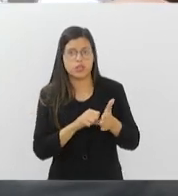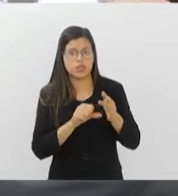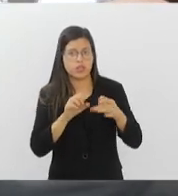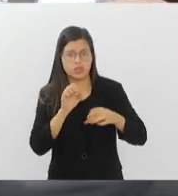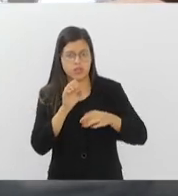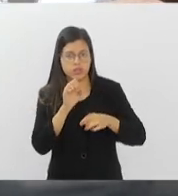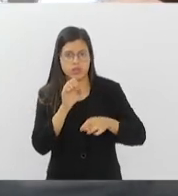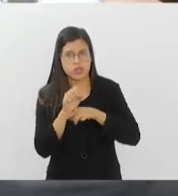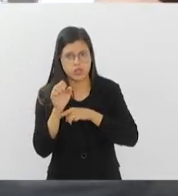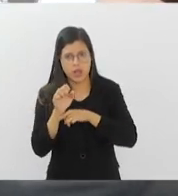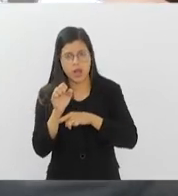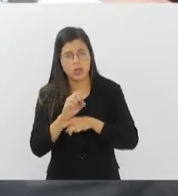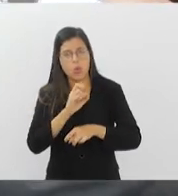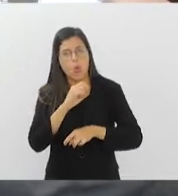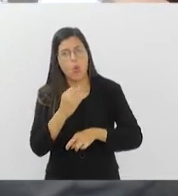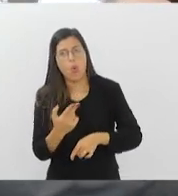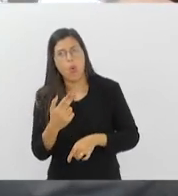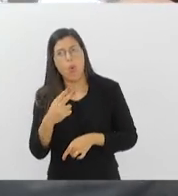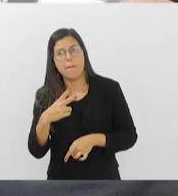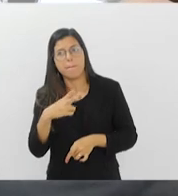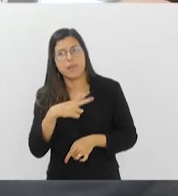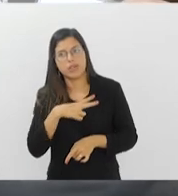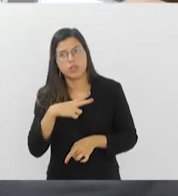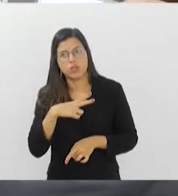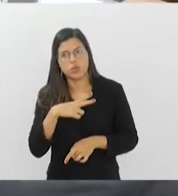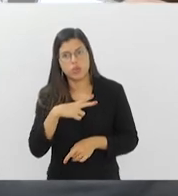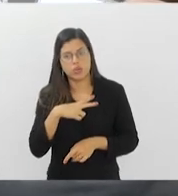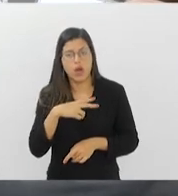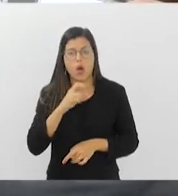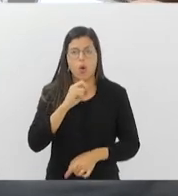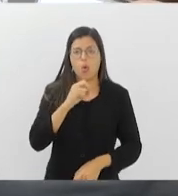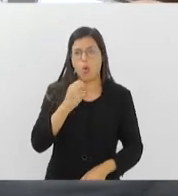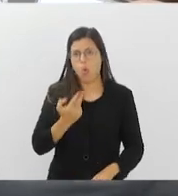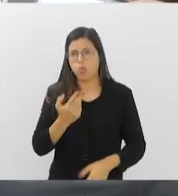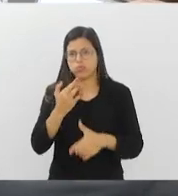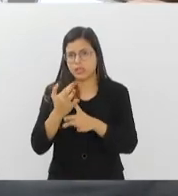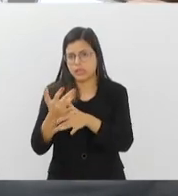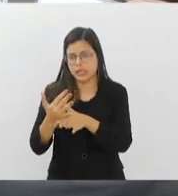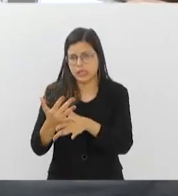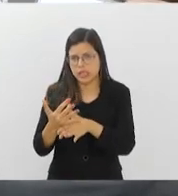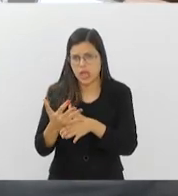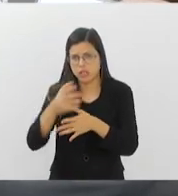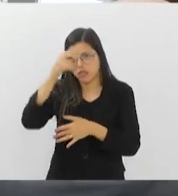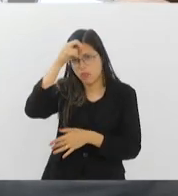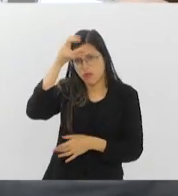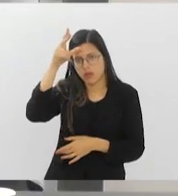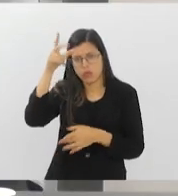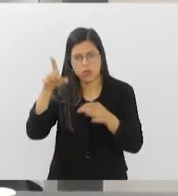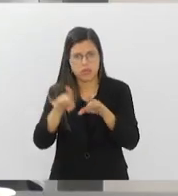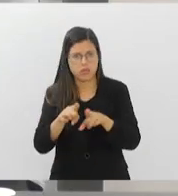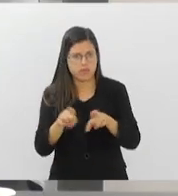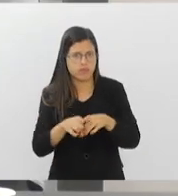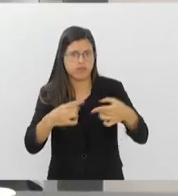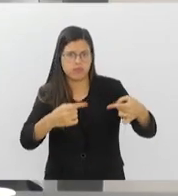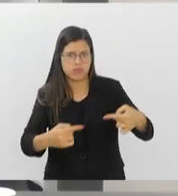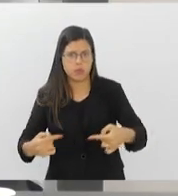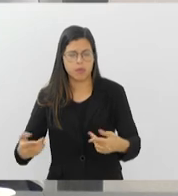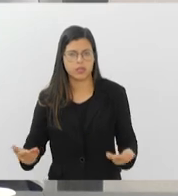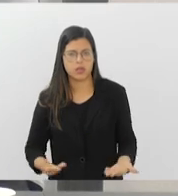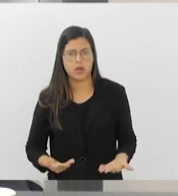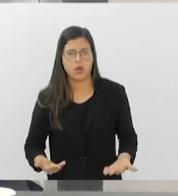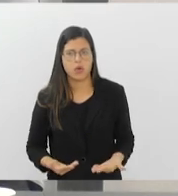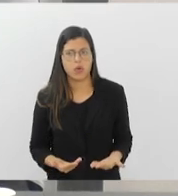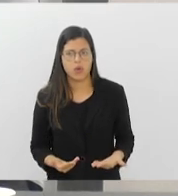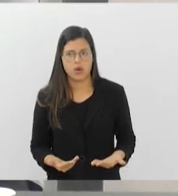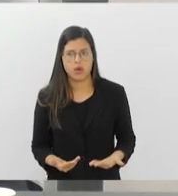ou as privadas também, e as municipais também. Essa é a grande discussão que se concentra agora. E aí, me permito, que sei que o deputado Luiz